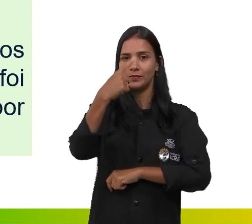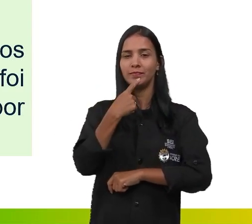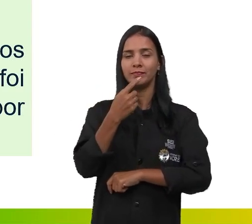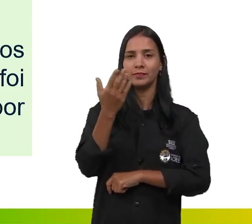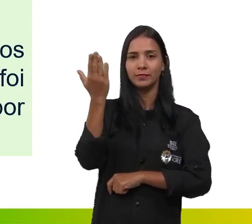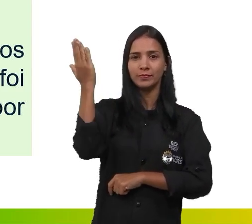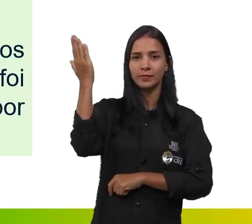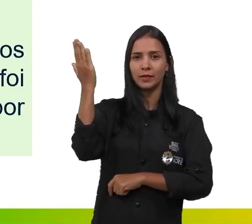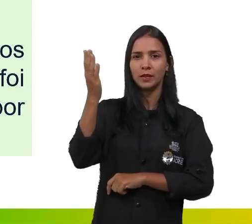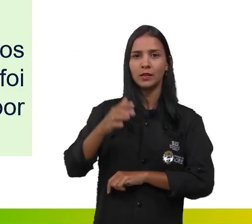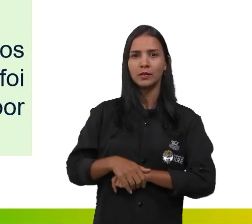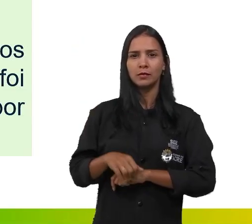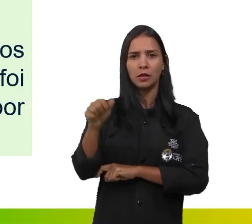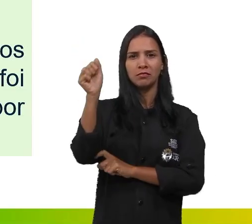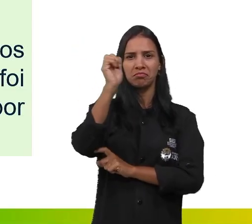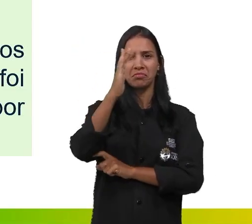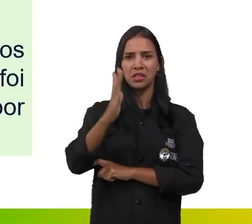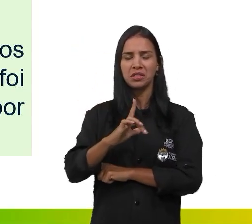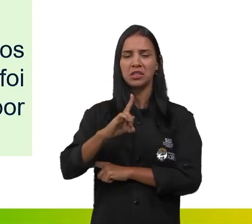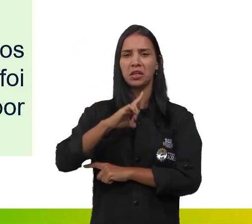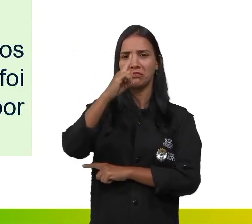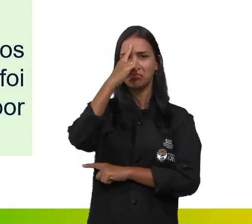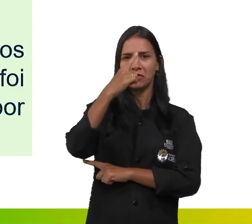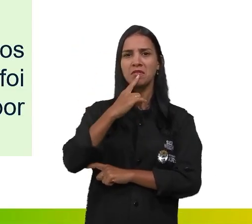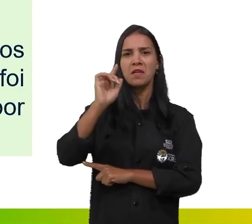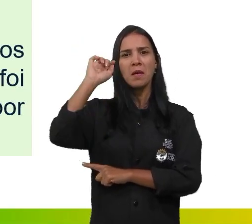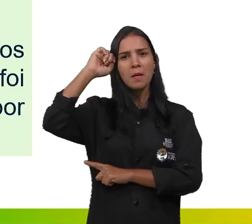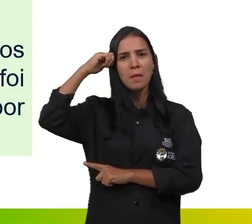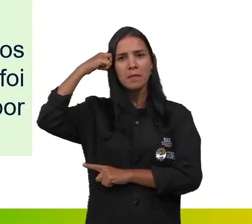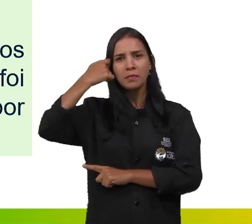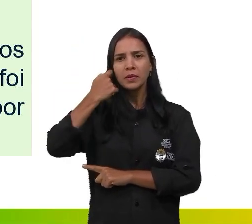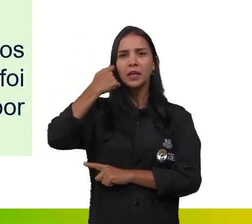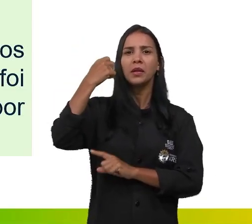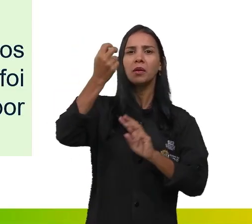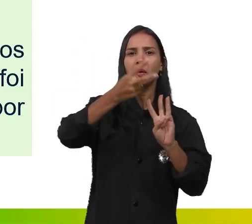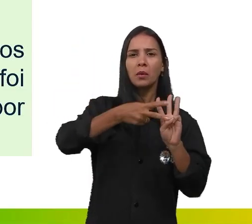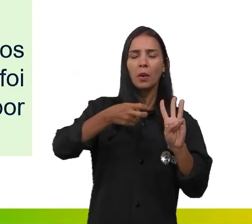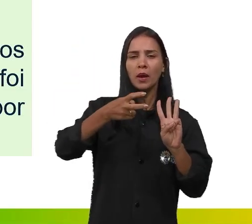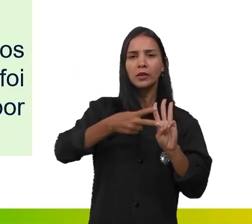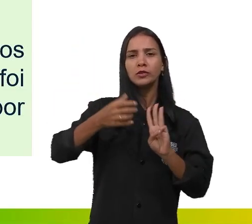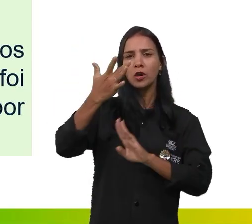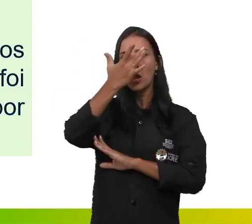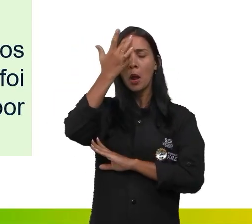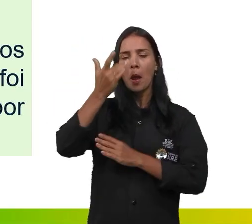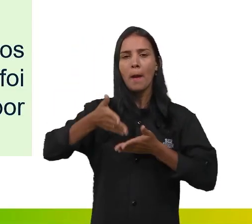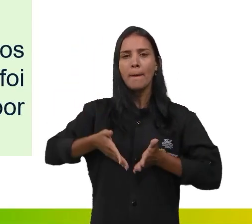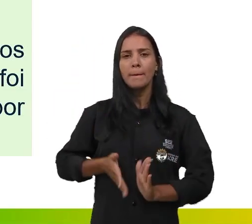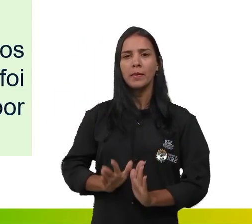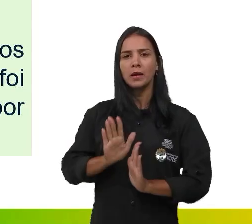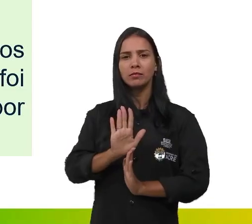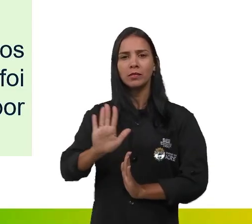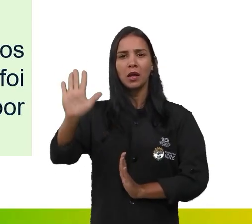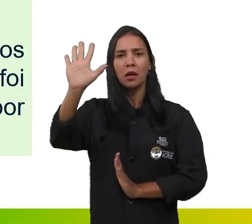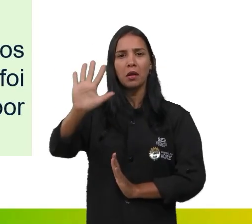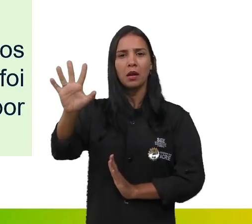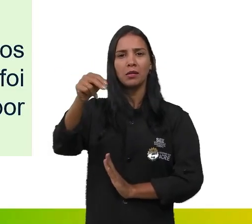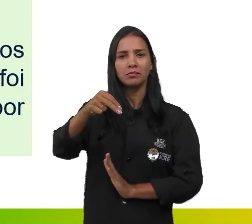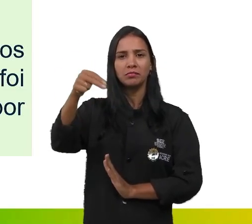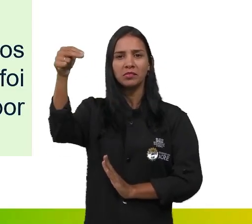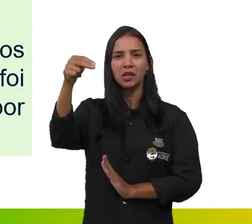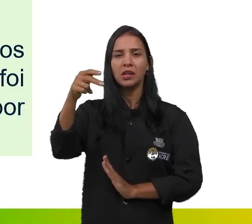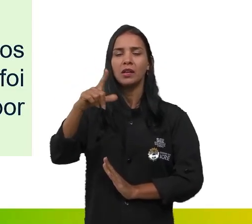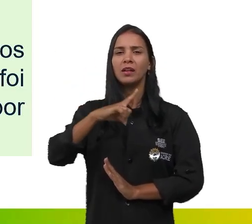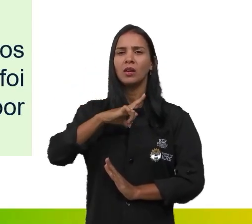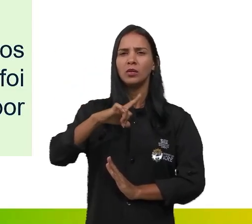de negro, de índio, de um gaúcho, um nordestino. Então, são figuras que compõem o